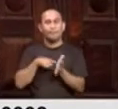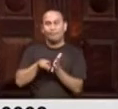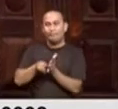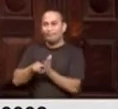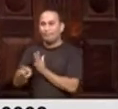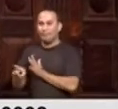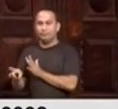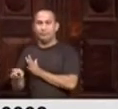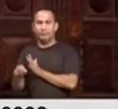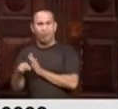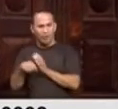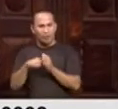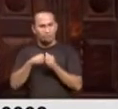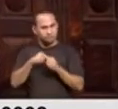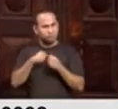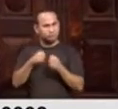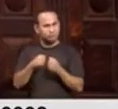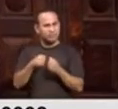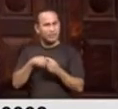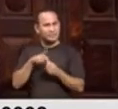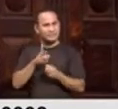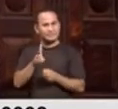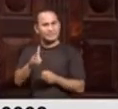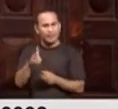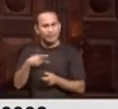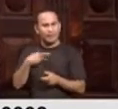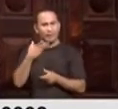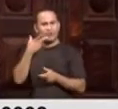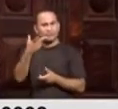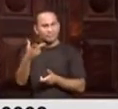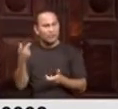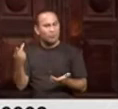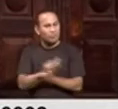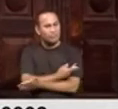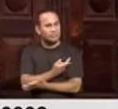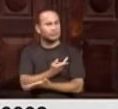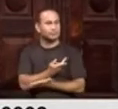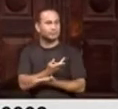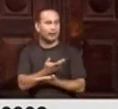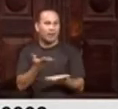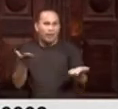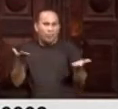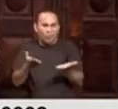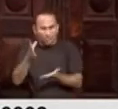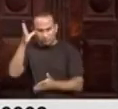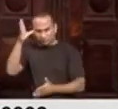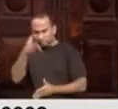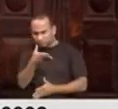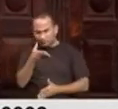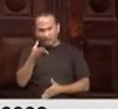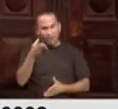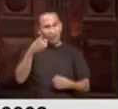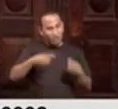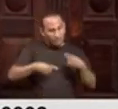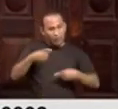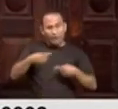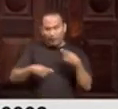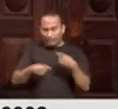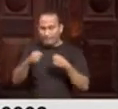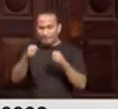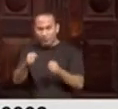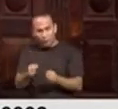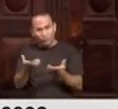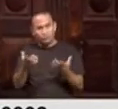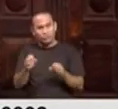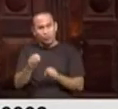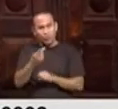Esta relação de poder sempre foi estabelecida aqui dentro de forma republicana como tem que ser. Agora, a decisão da justiça, ela pode ou não ser confirmada